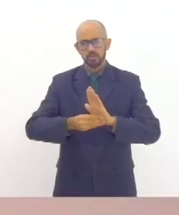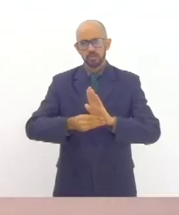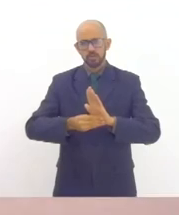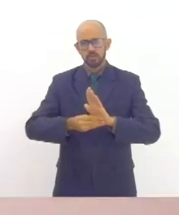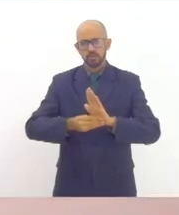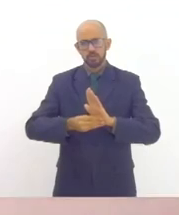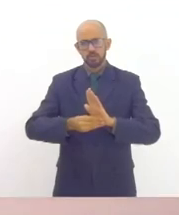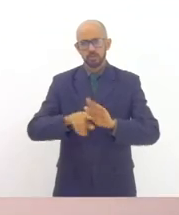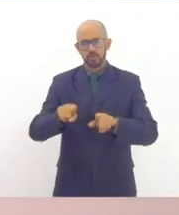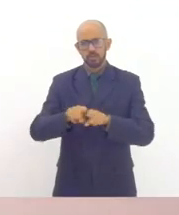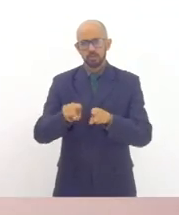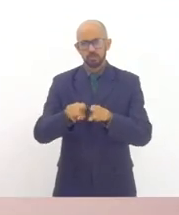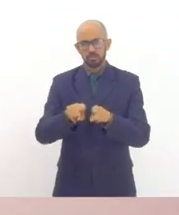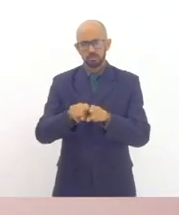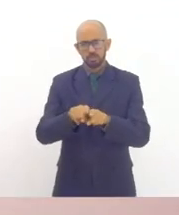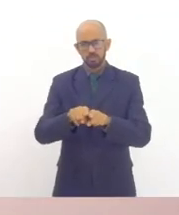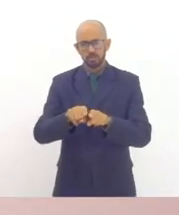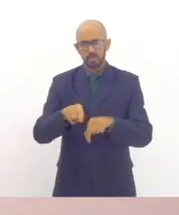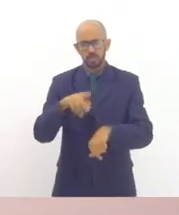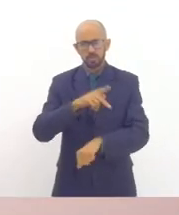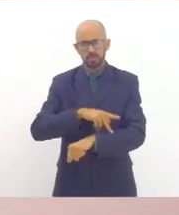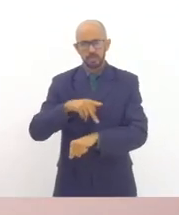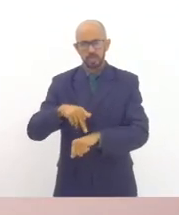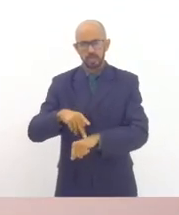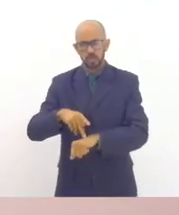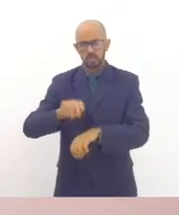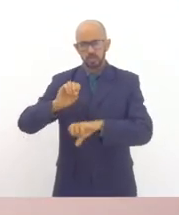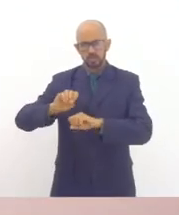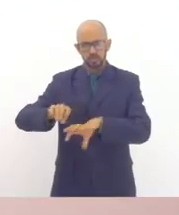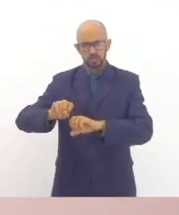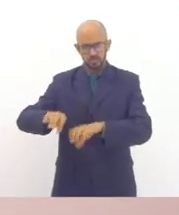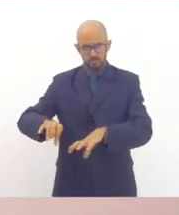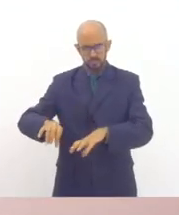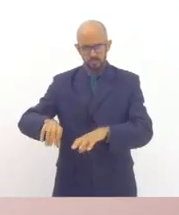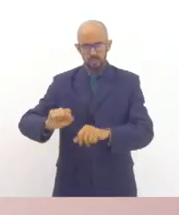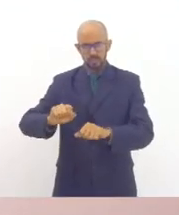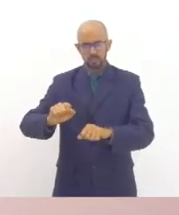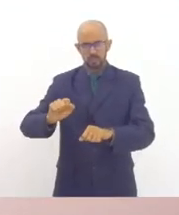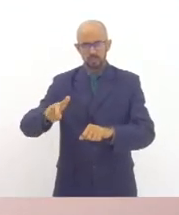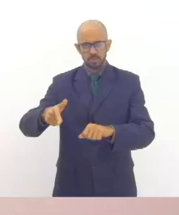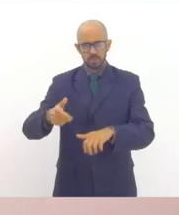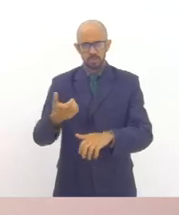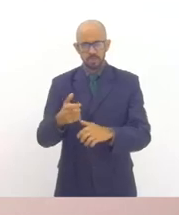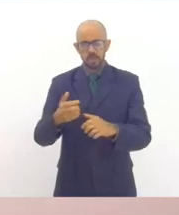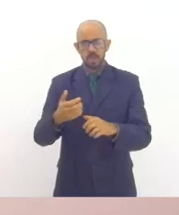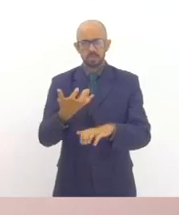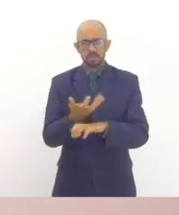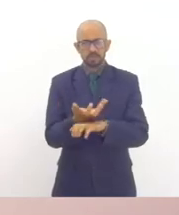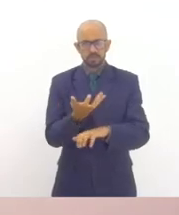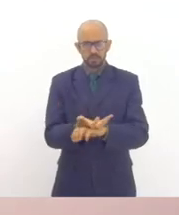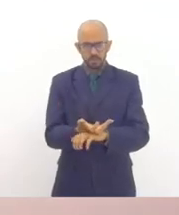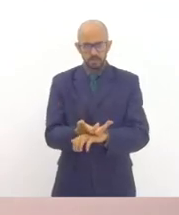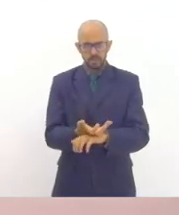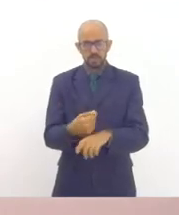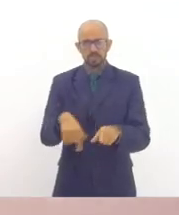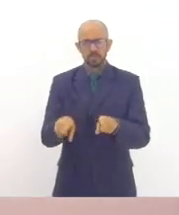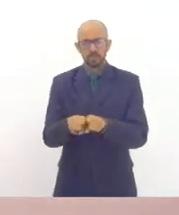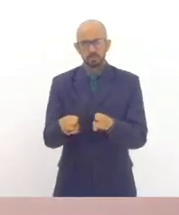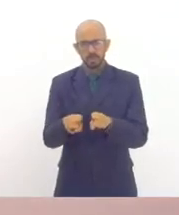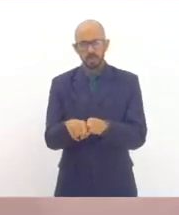abordagens pedagógicas que são mais amplas do que a grade curricular. Né? Mas também